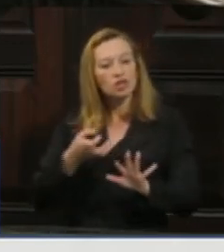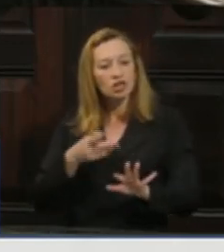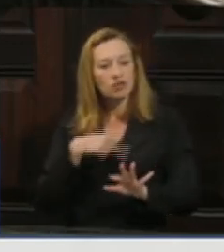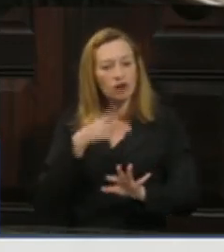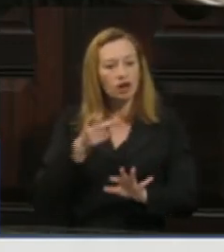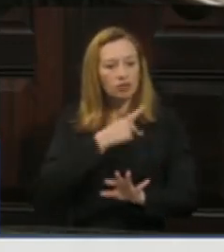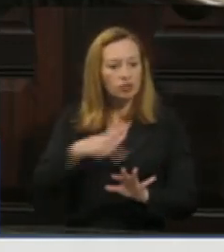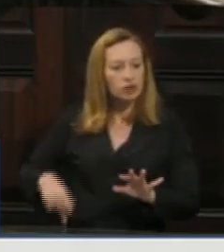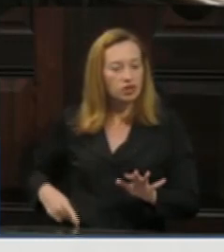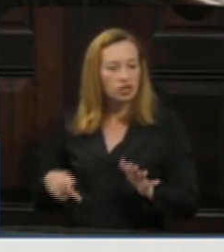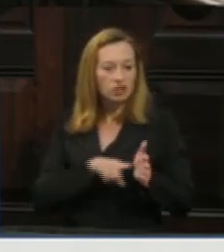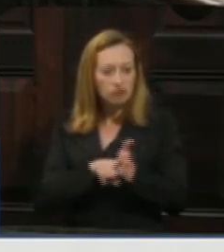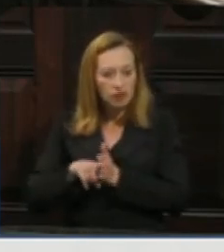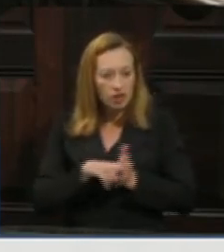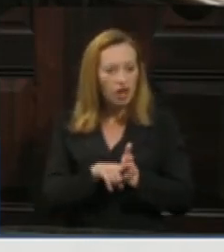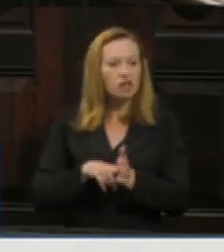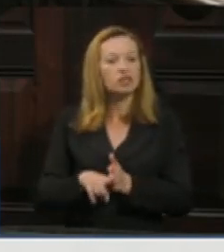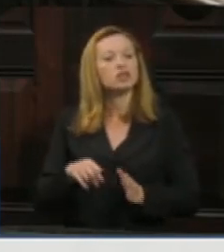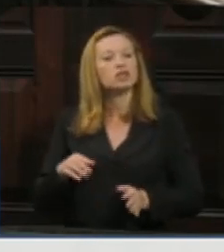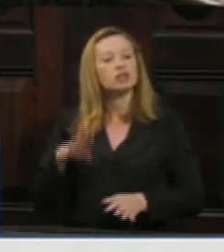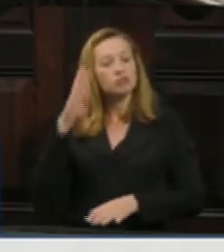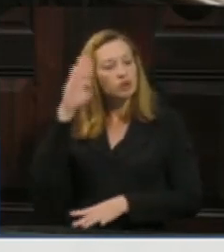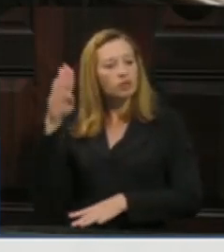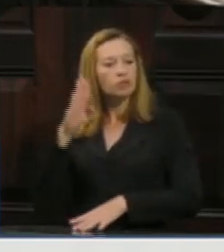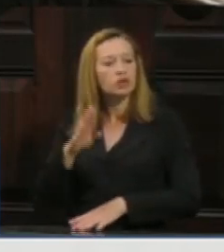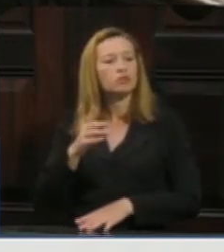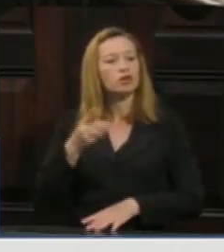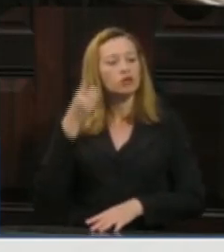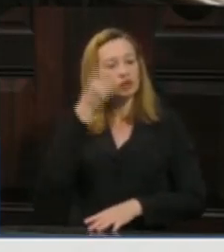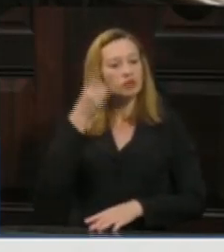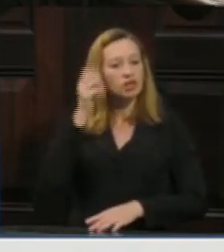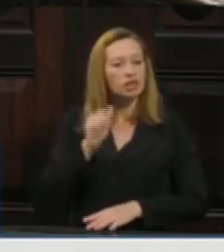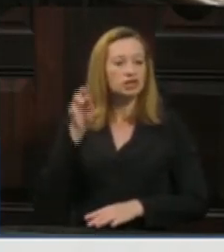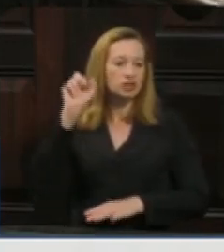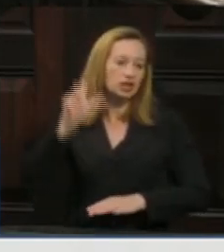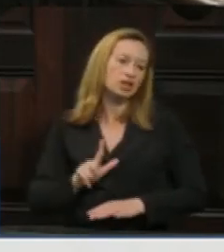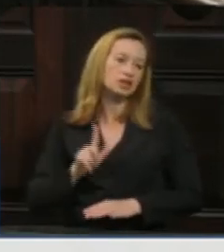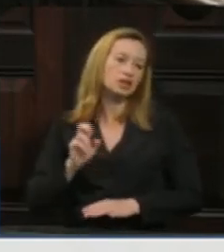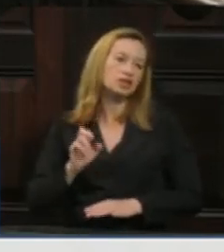matéria vem para recebimento, terceiro dia para recebimento de emenda. Questão de ordem,